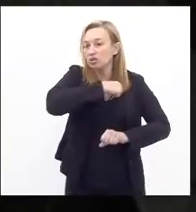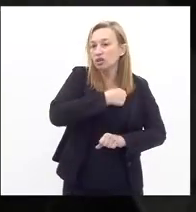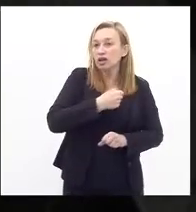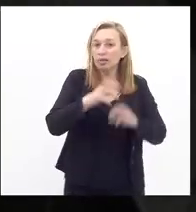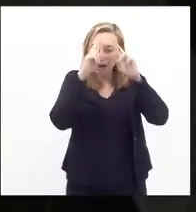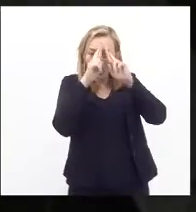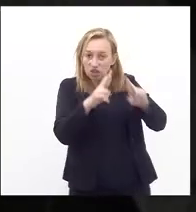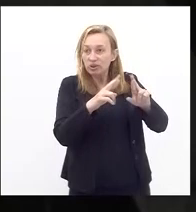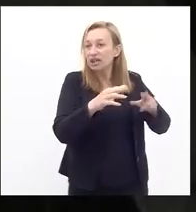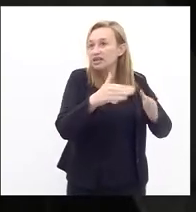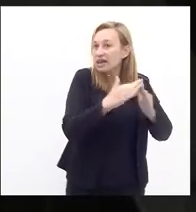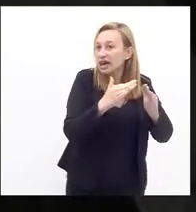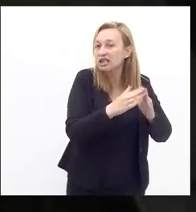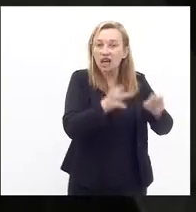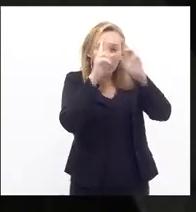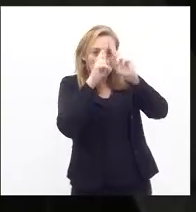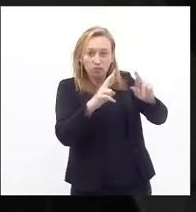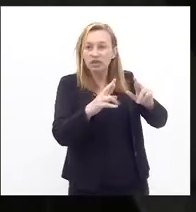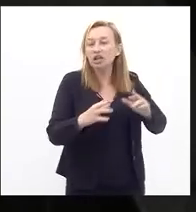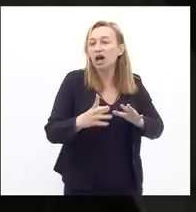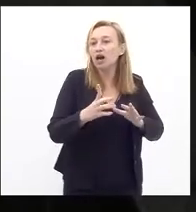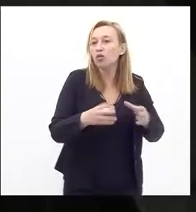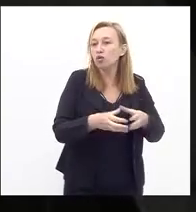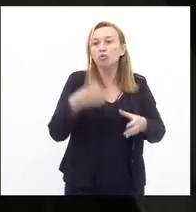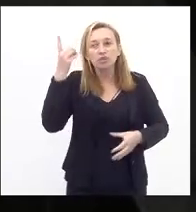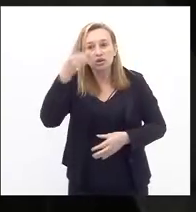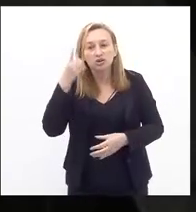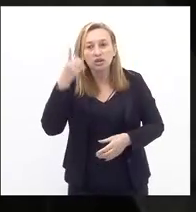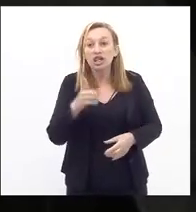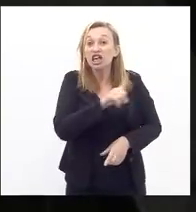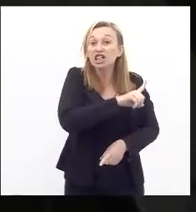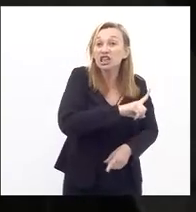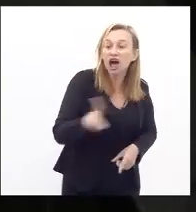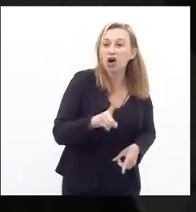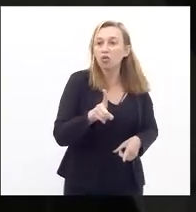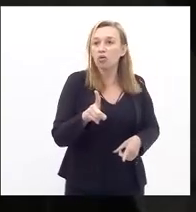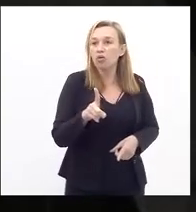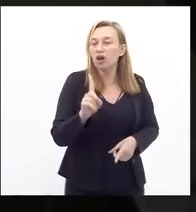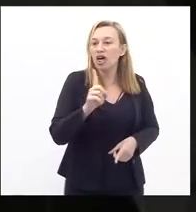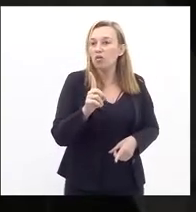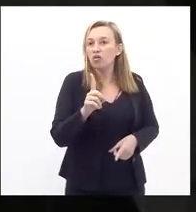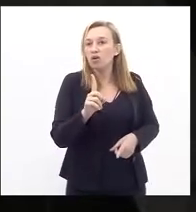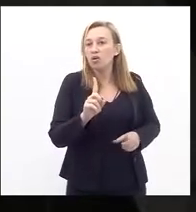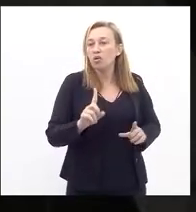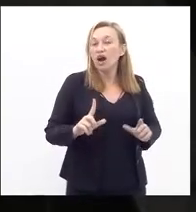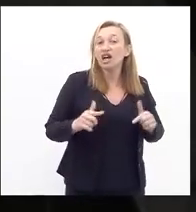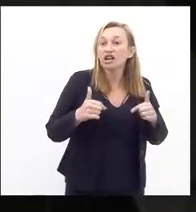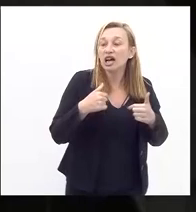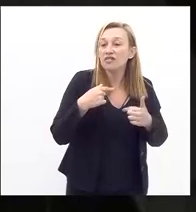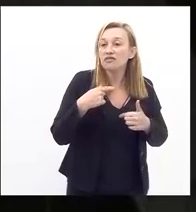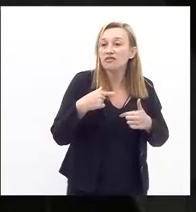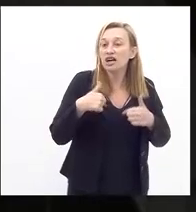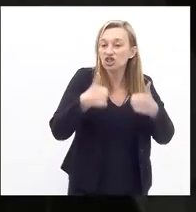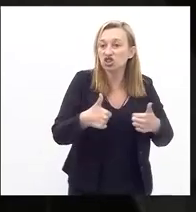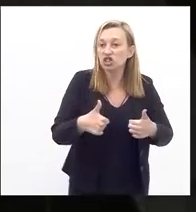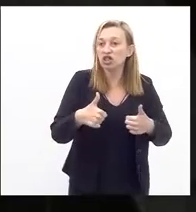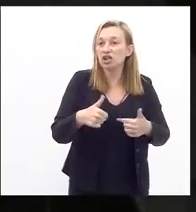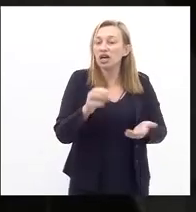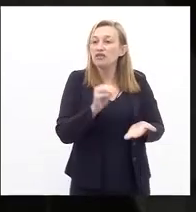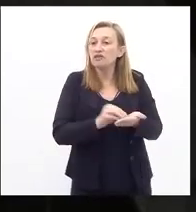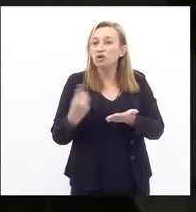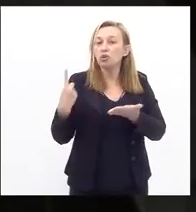respeitar esta casa respeitar o pagamento e portanto não não é uma forma de se manifestar é um texto